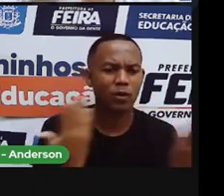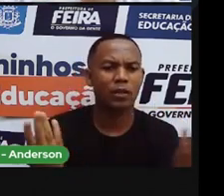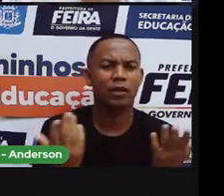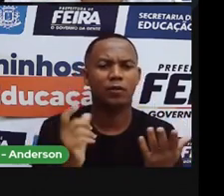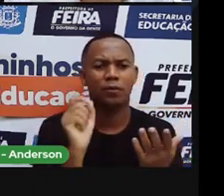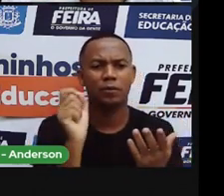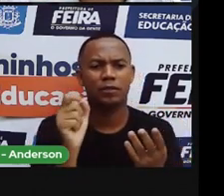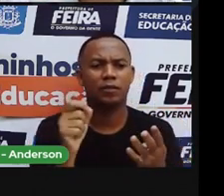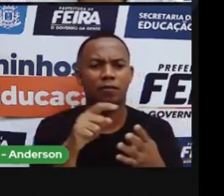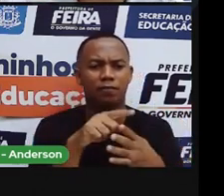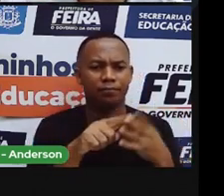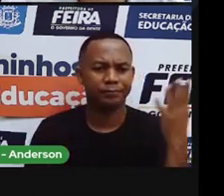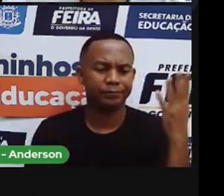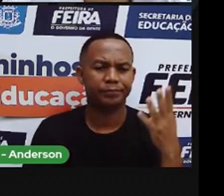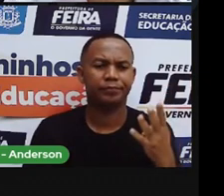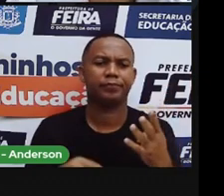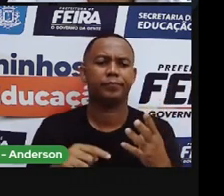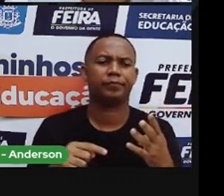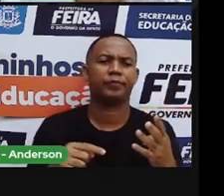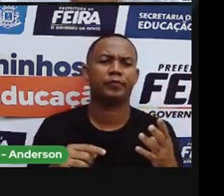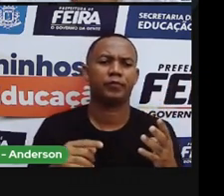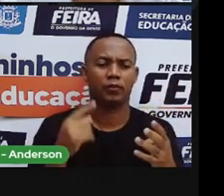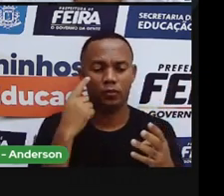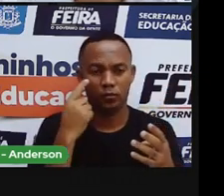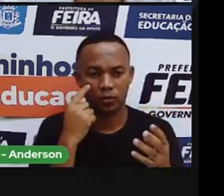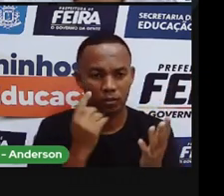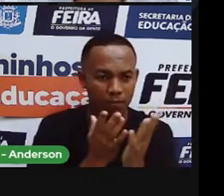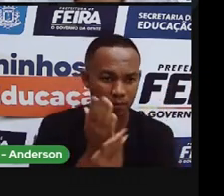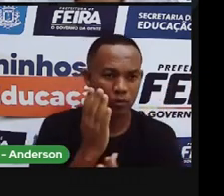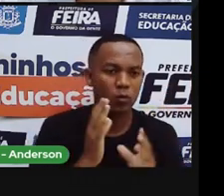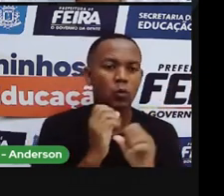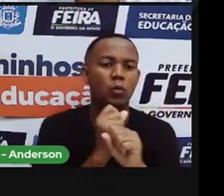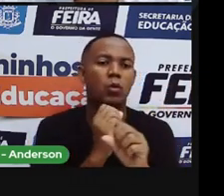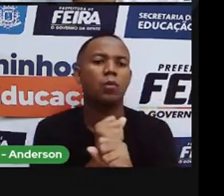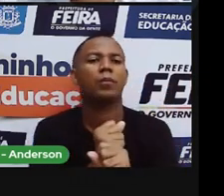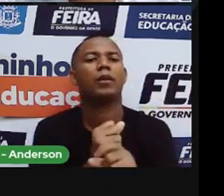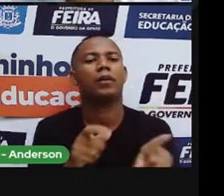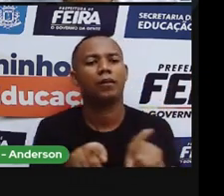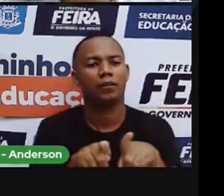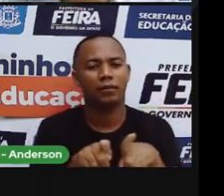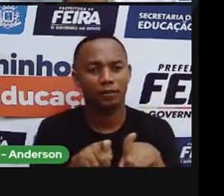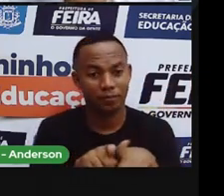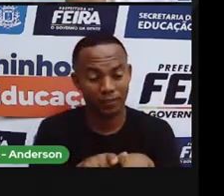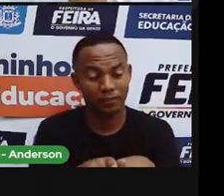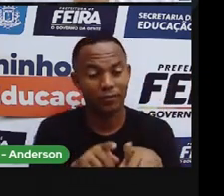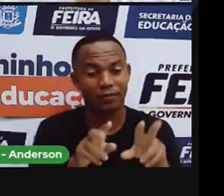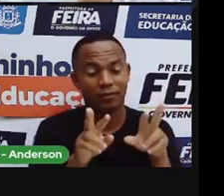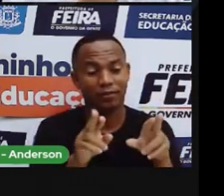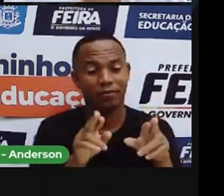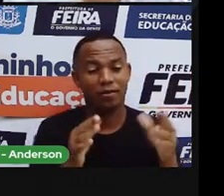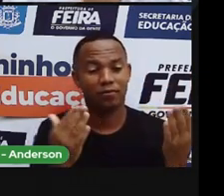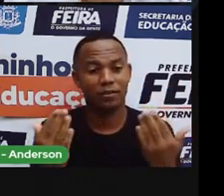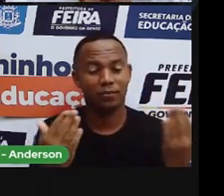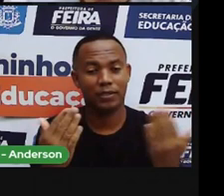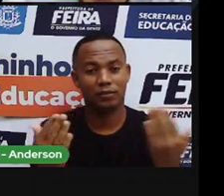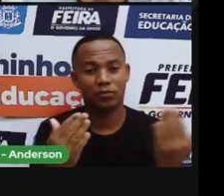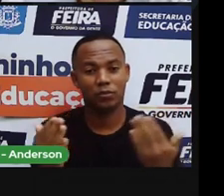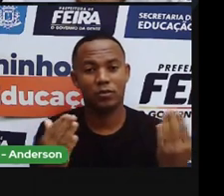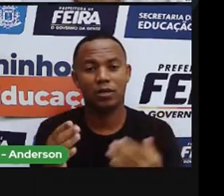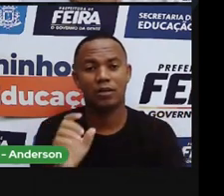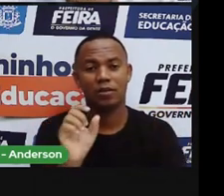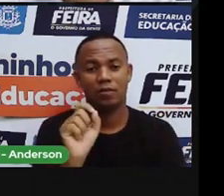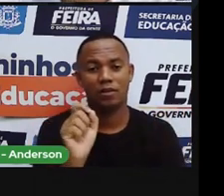e você tem uma média do seu ano e você vai descobrir se você foi aprovado ou não? Pronto. Assim é medido a média da